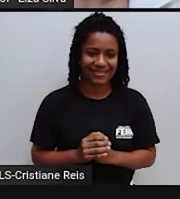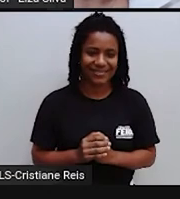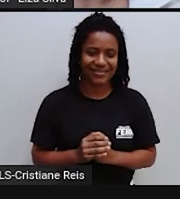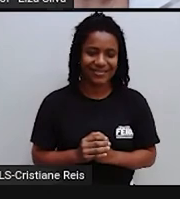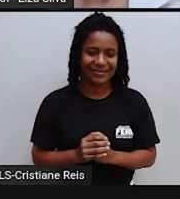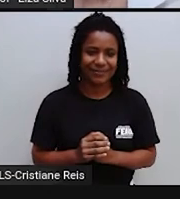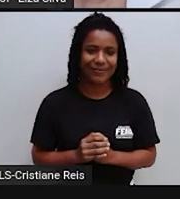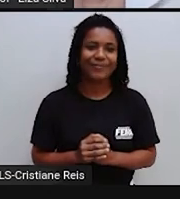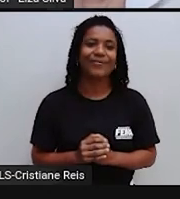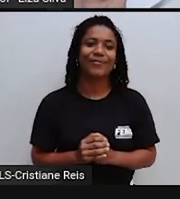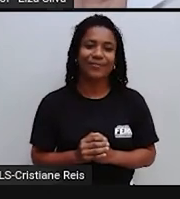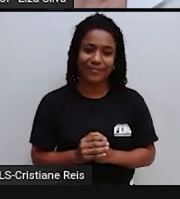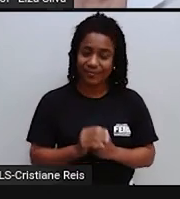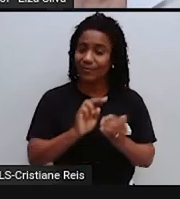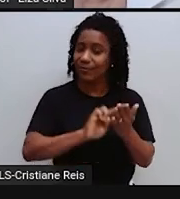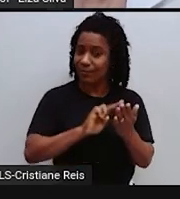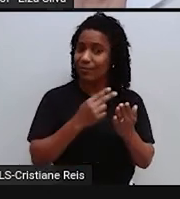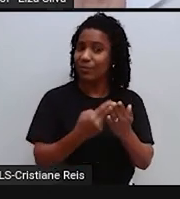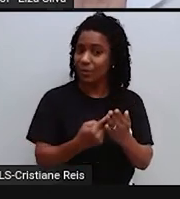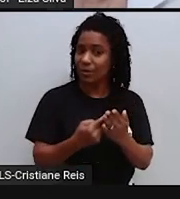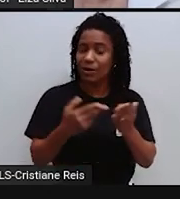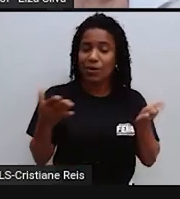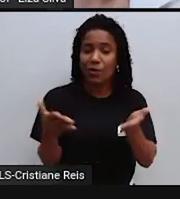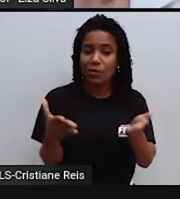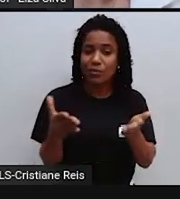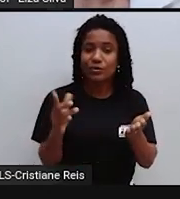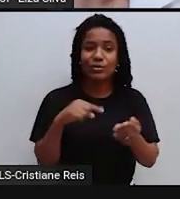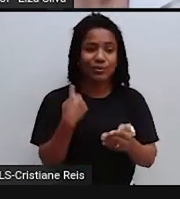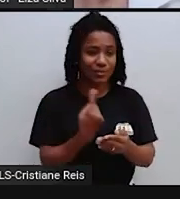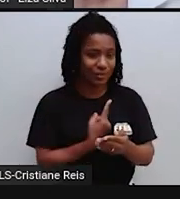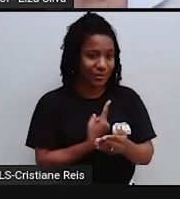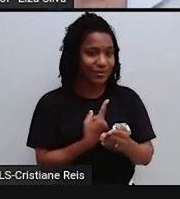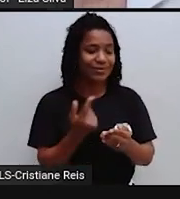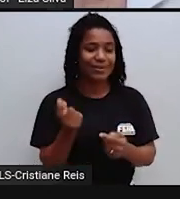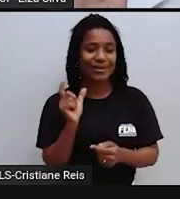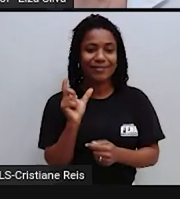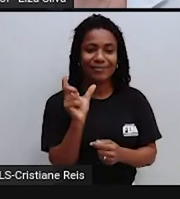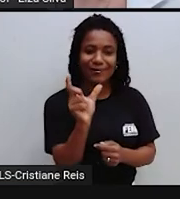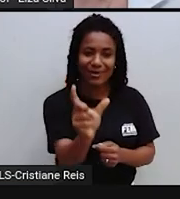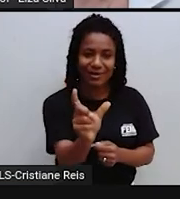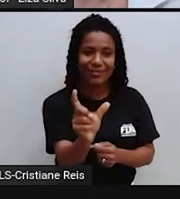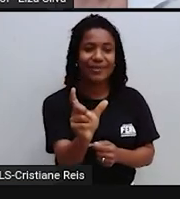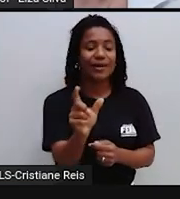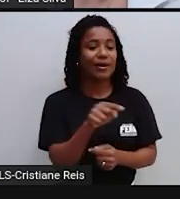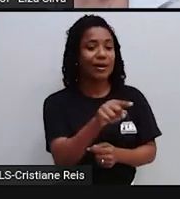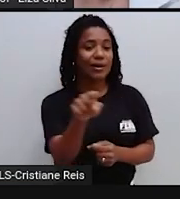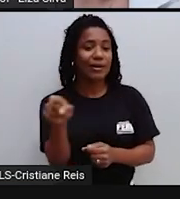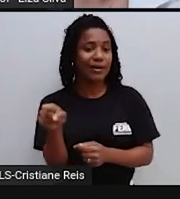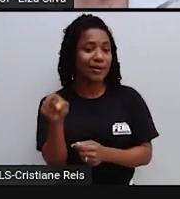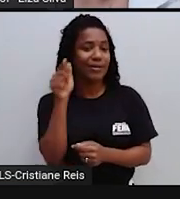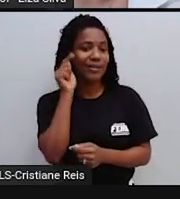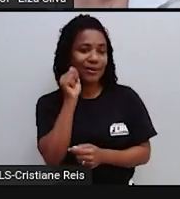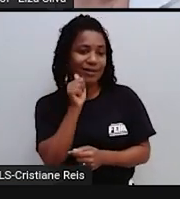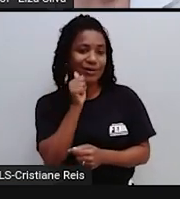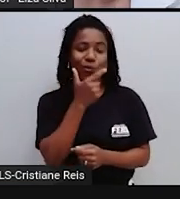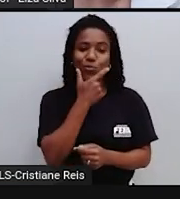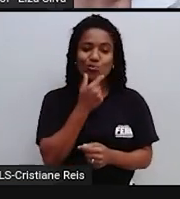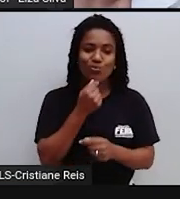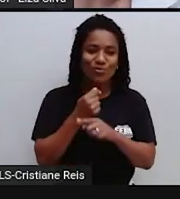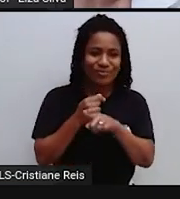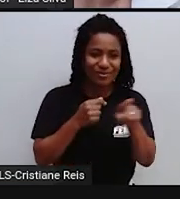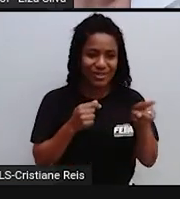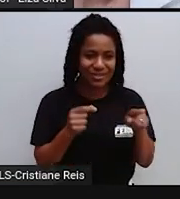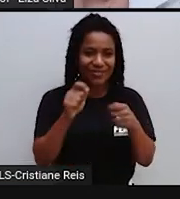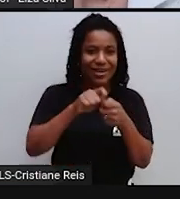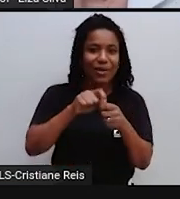to the picture. Então, hoje nós vamos descrever por escrito o que elas ou eles estão fazendo de acordo com a